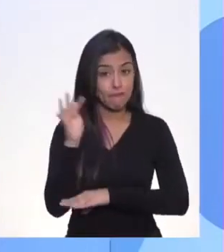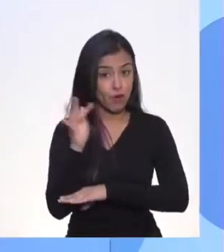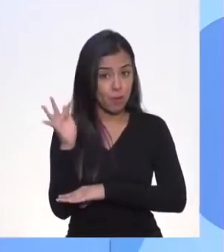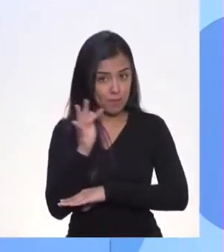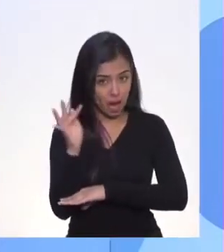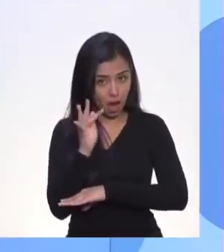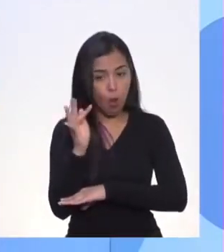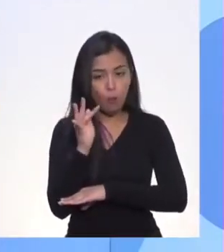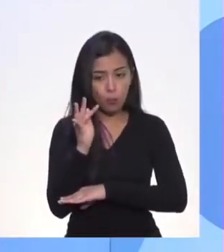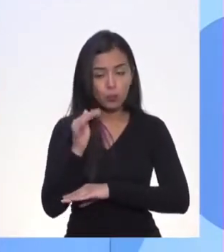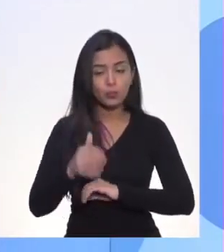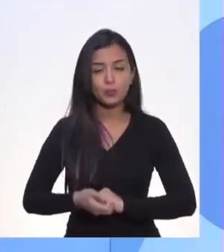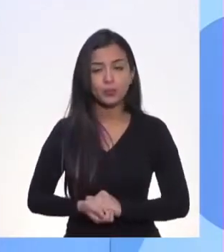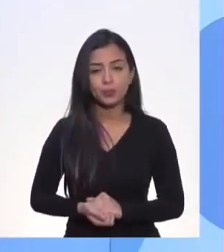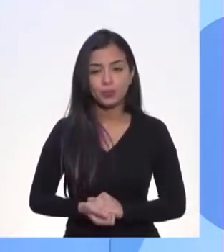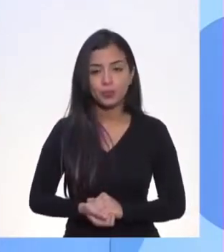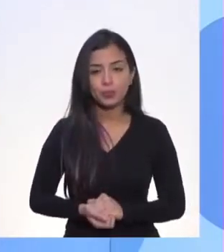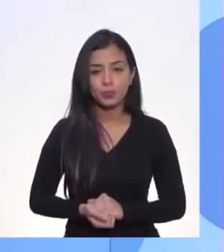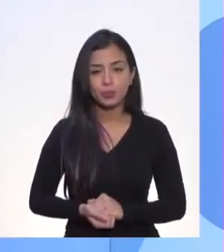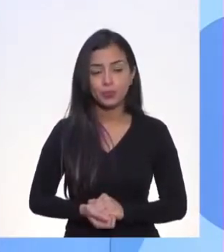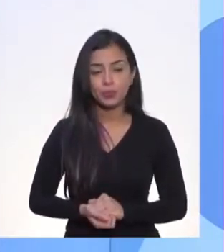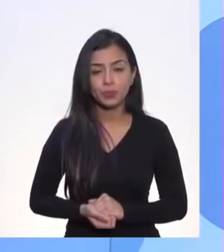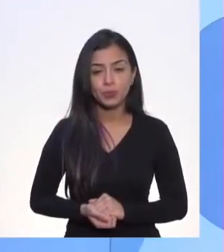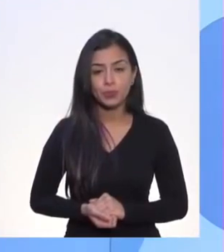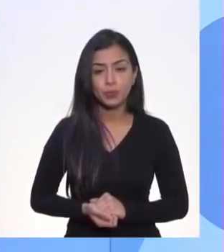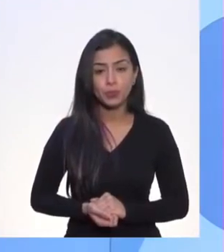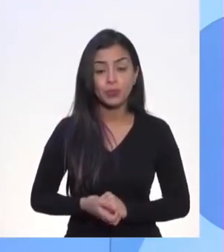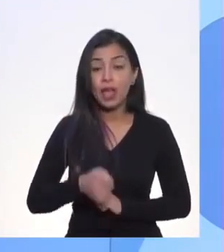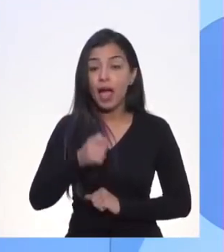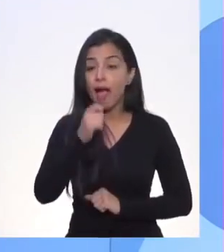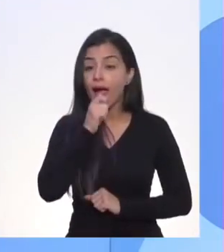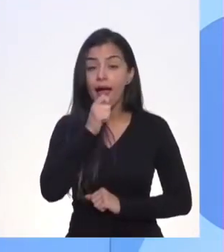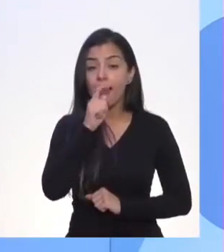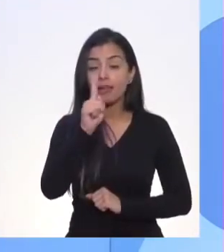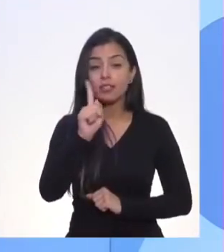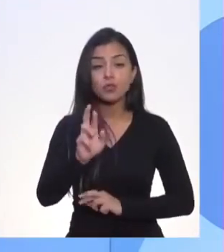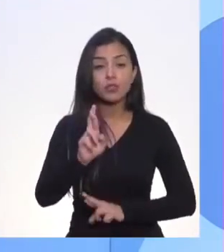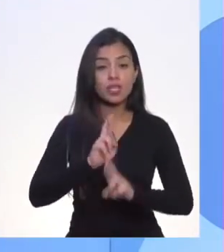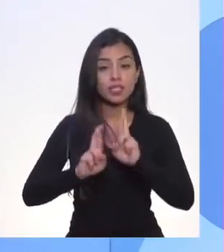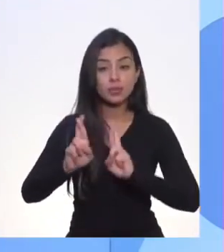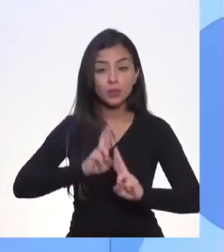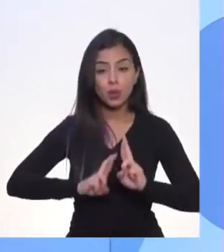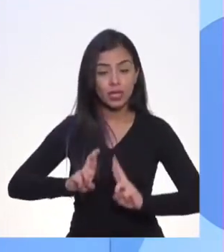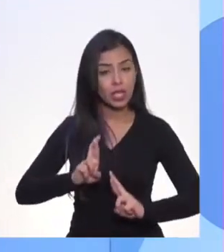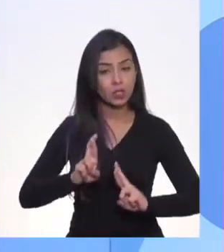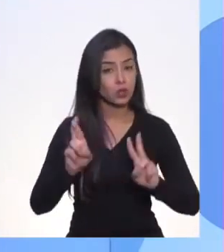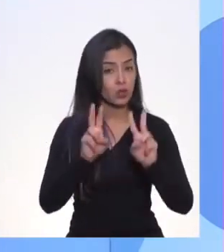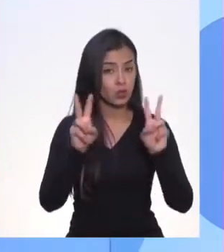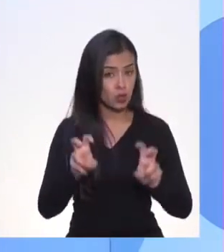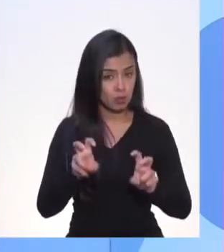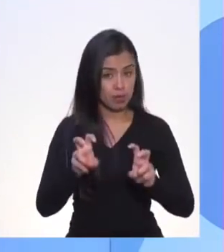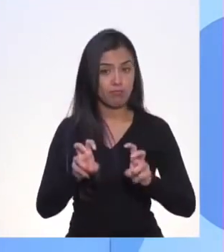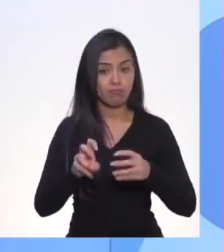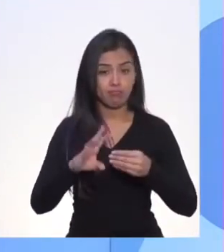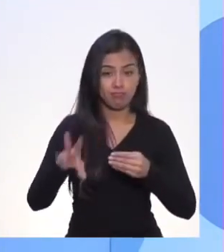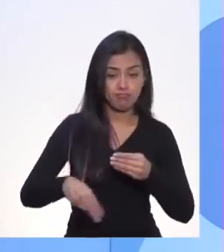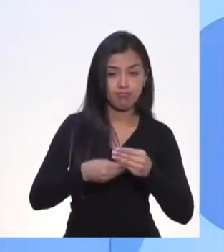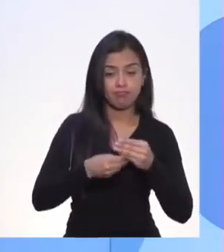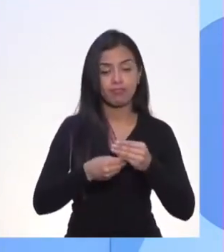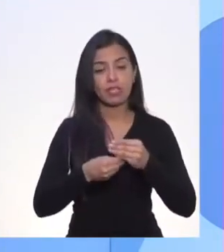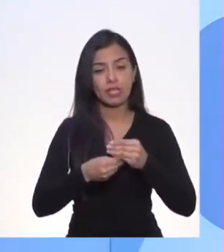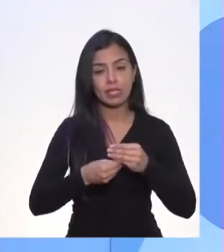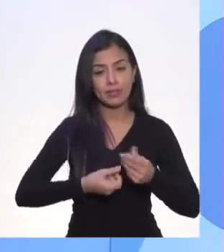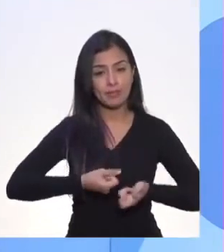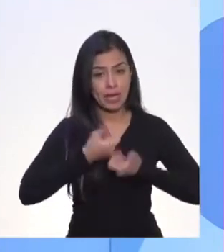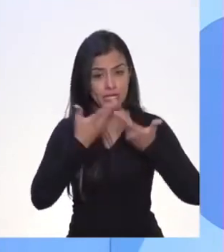formal, né? E assim, ainda não estão dizendo sobre se foram inseridas algumas dessas expressões que você